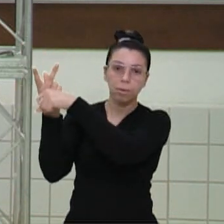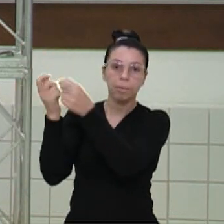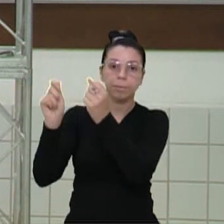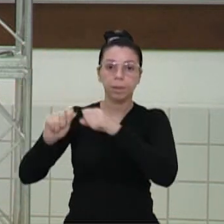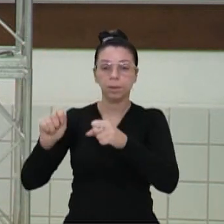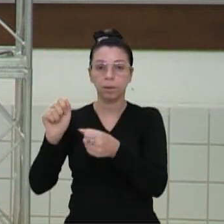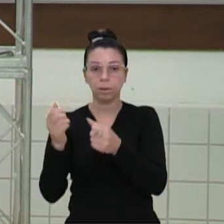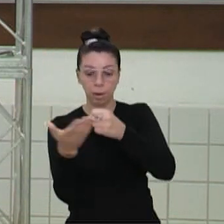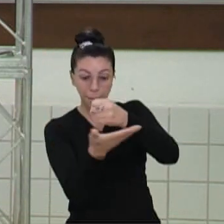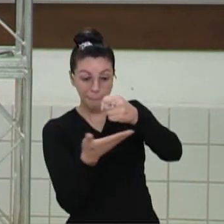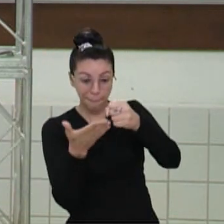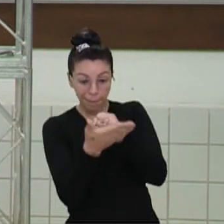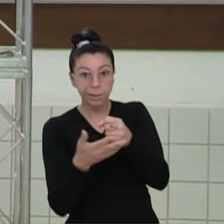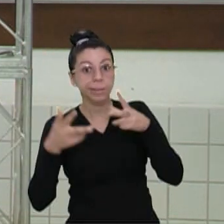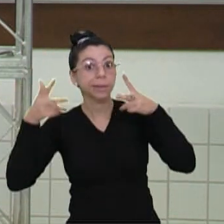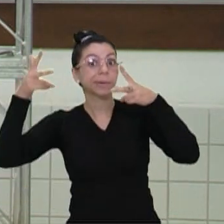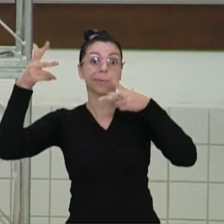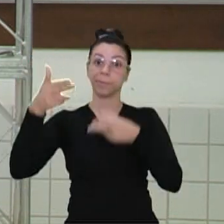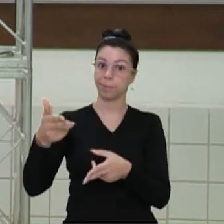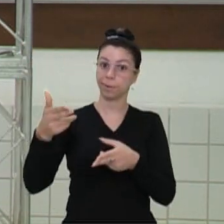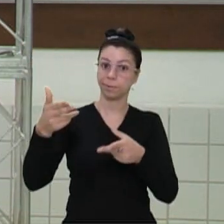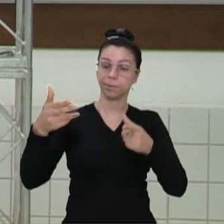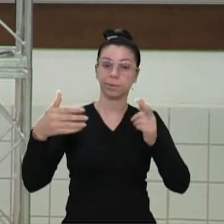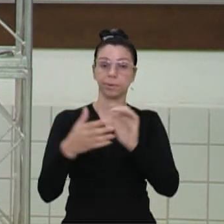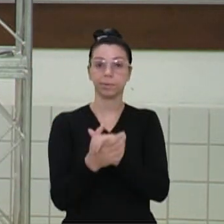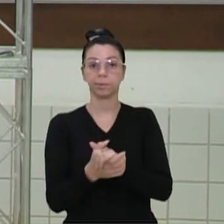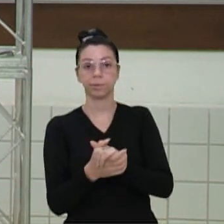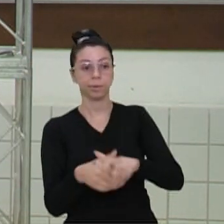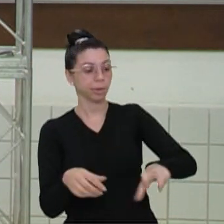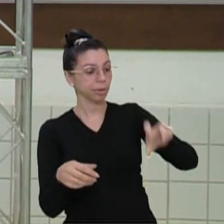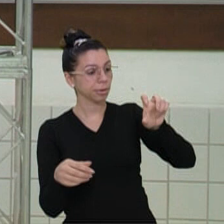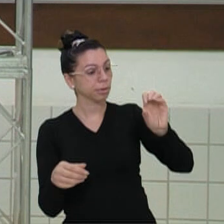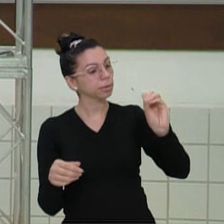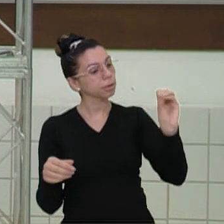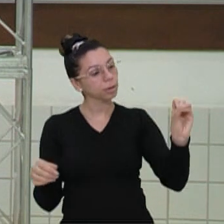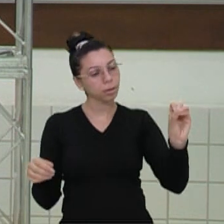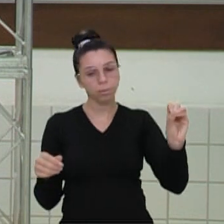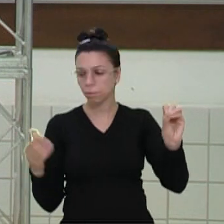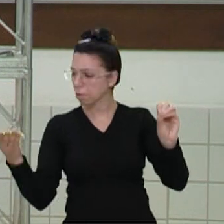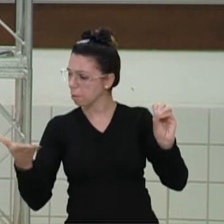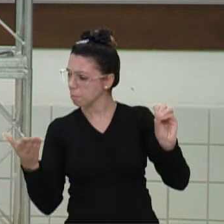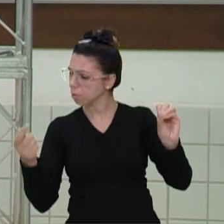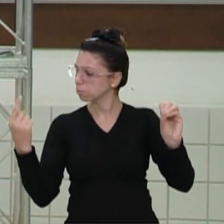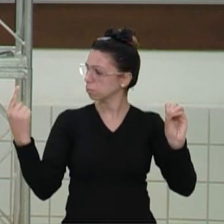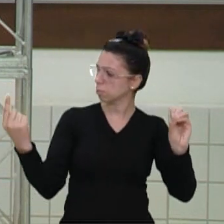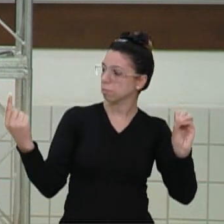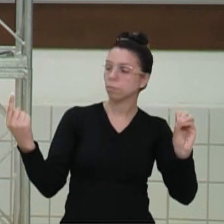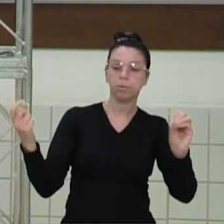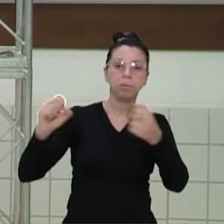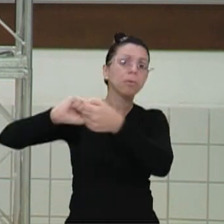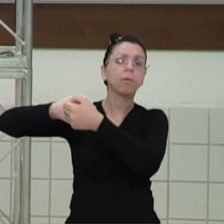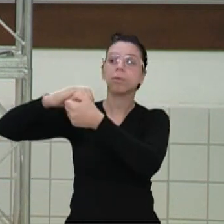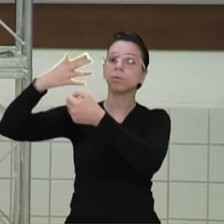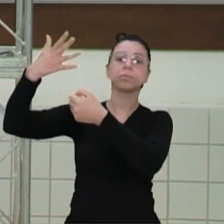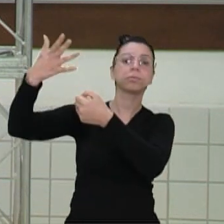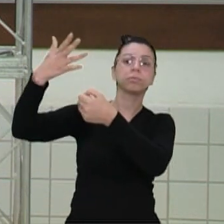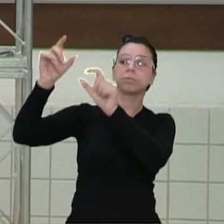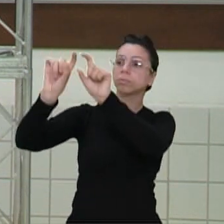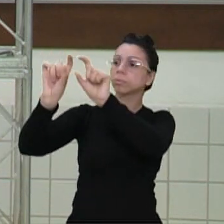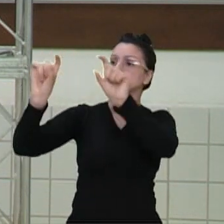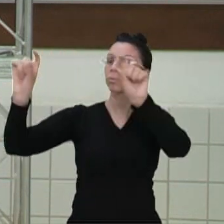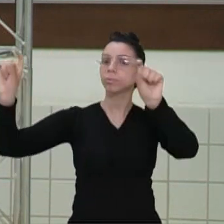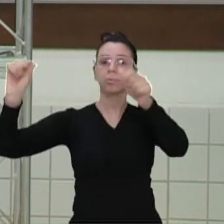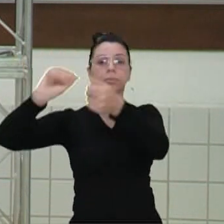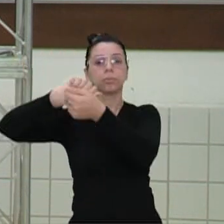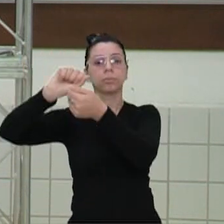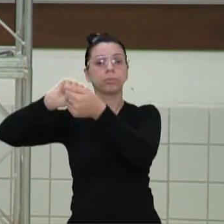bases iguais, igualar as bases. Uma base é 500, a outra base é 1. Qual é a potência que eu reescrevo,